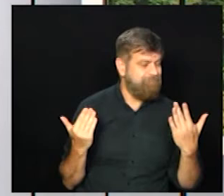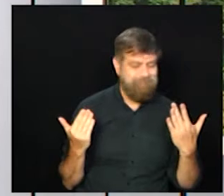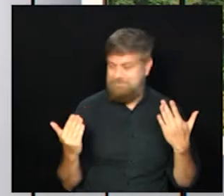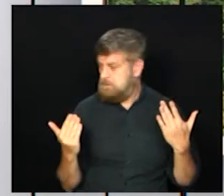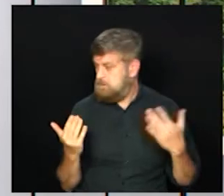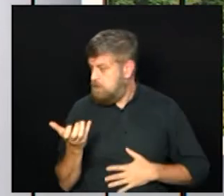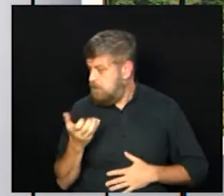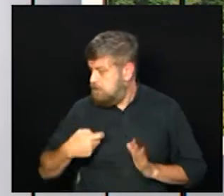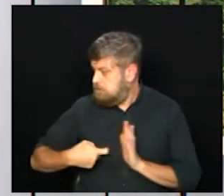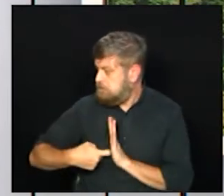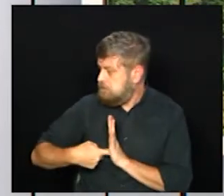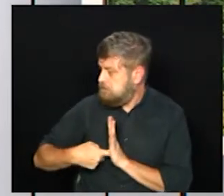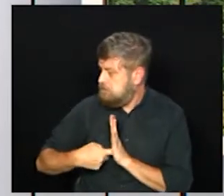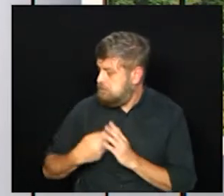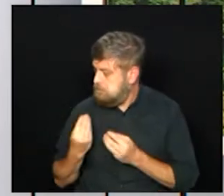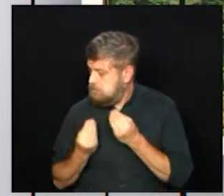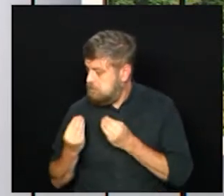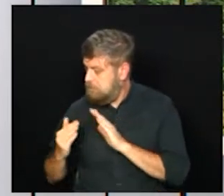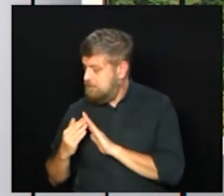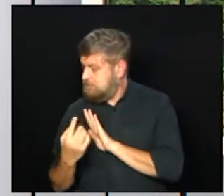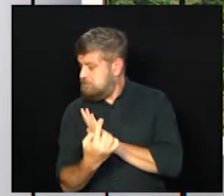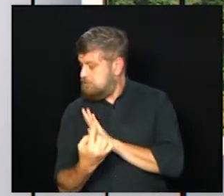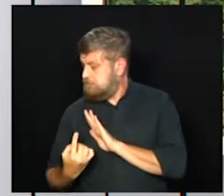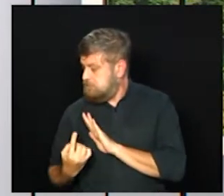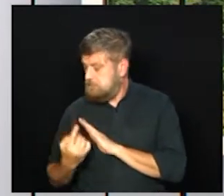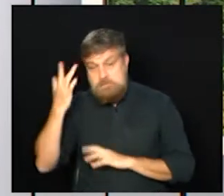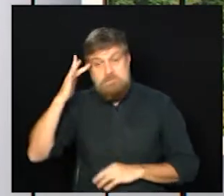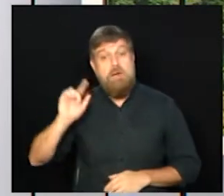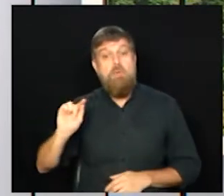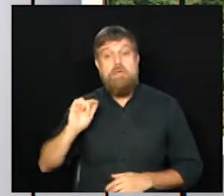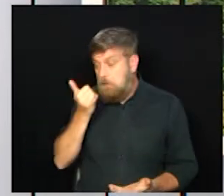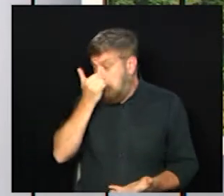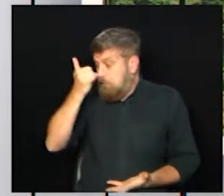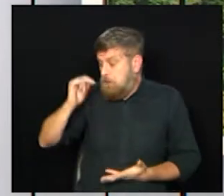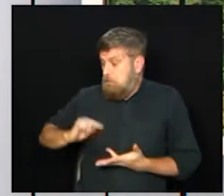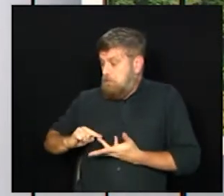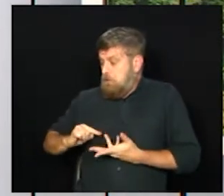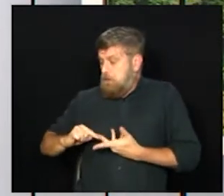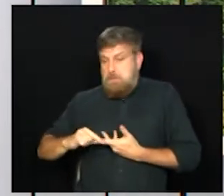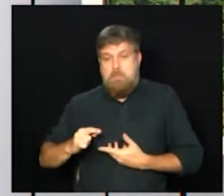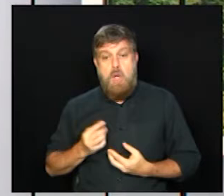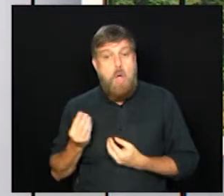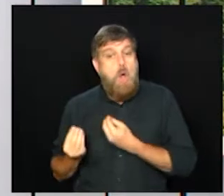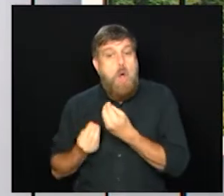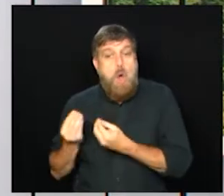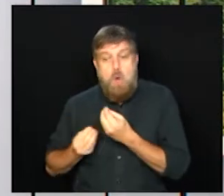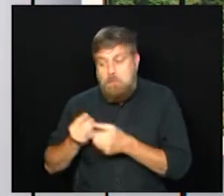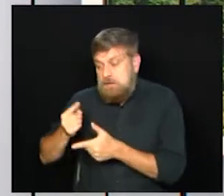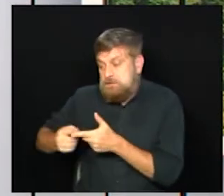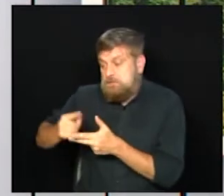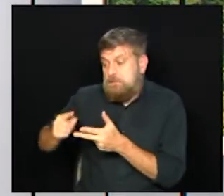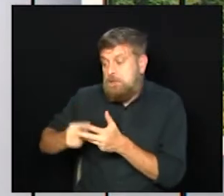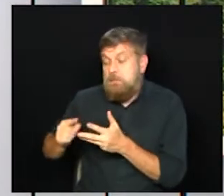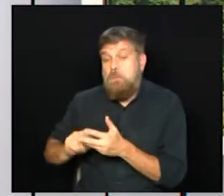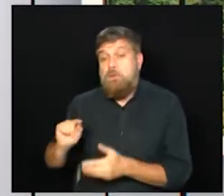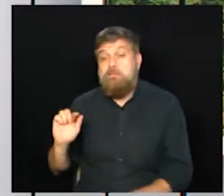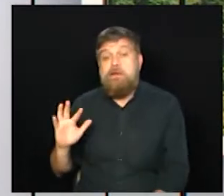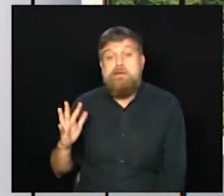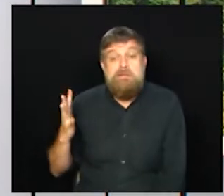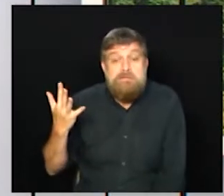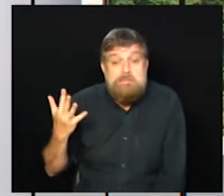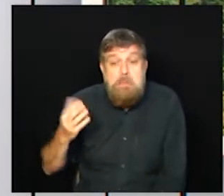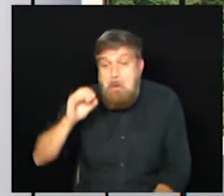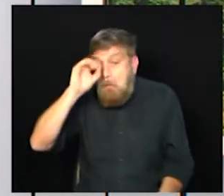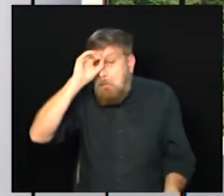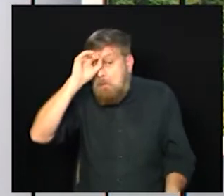fazer uma denúncia, né? Porque ela não sabe quais são as consequências, né? Como que vai ser o processo. Então, esse